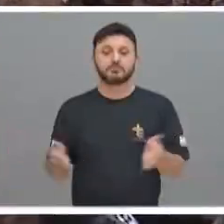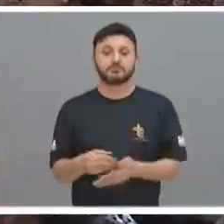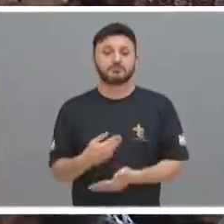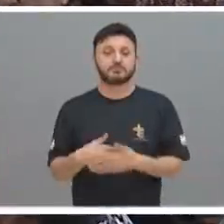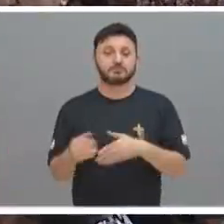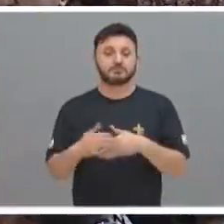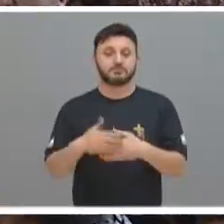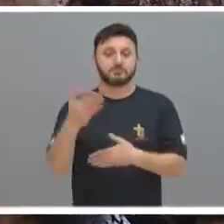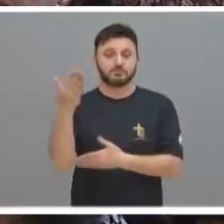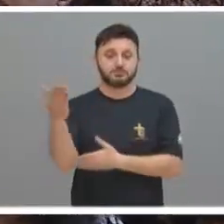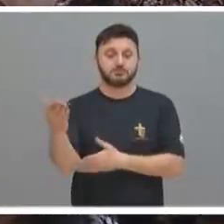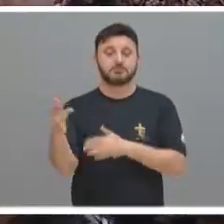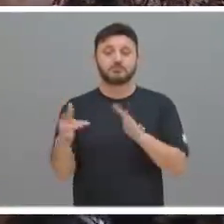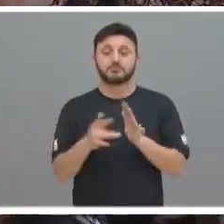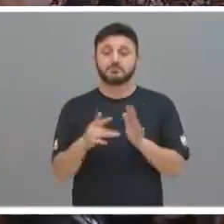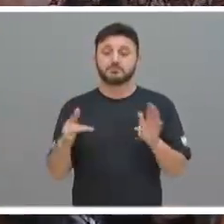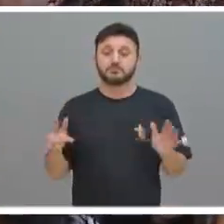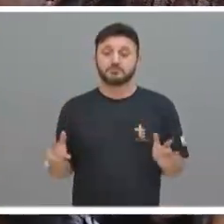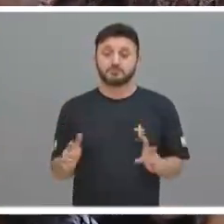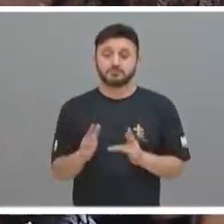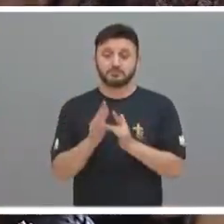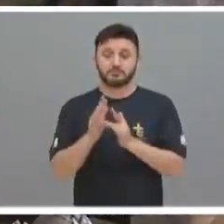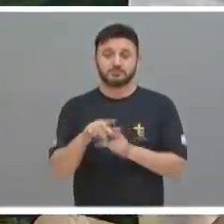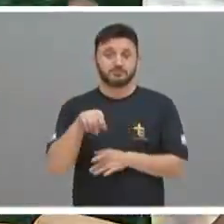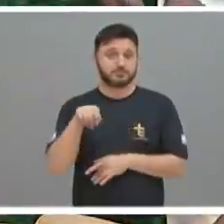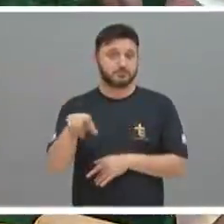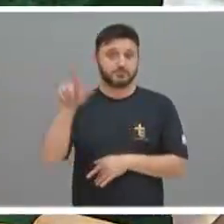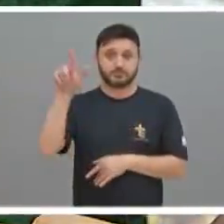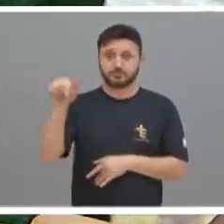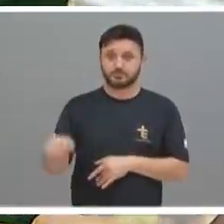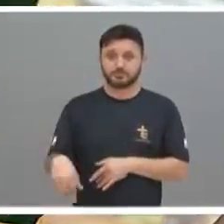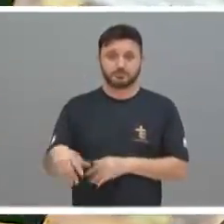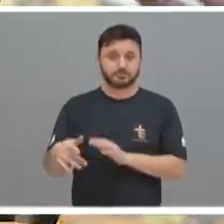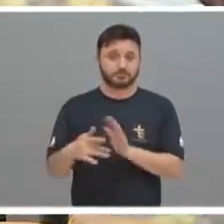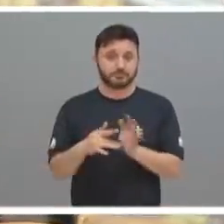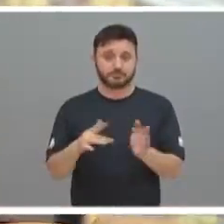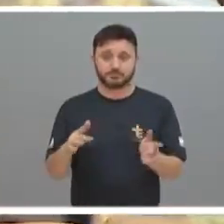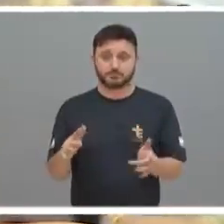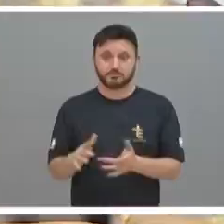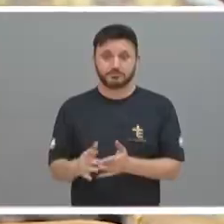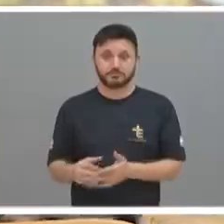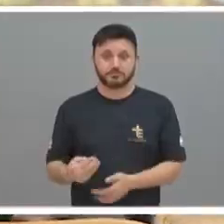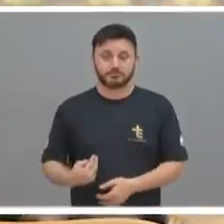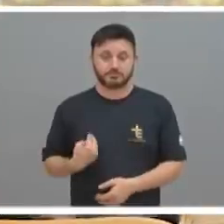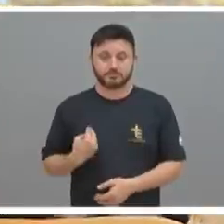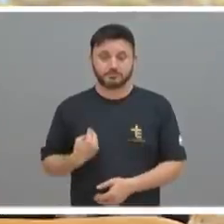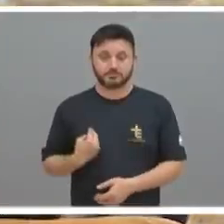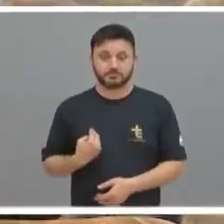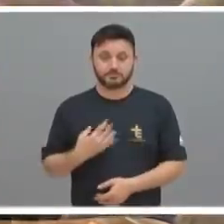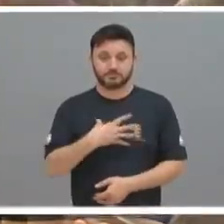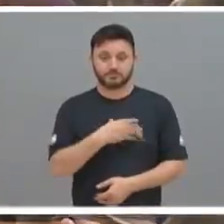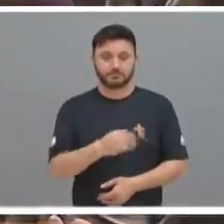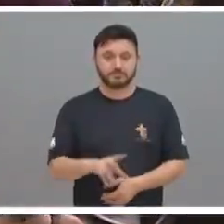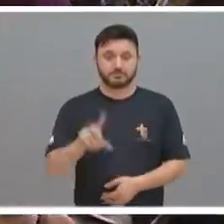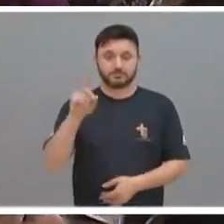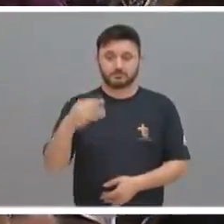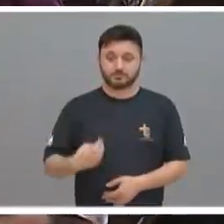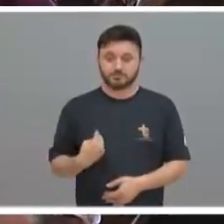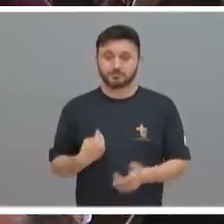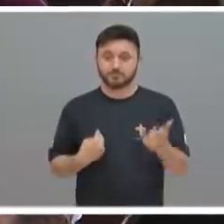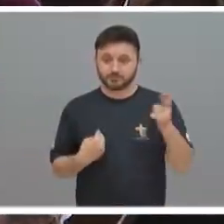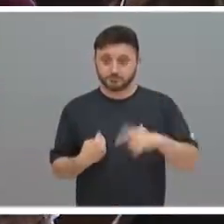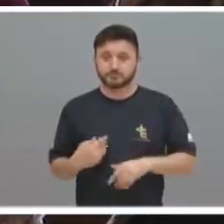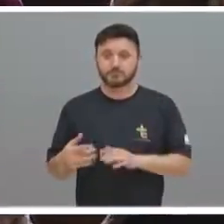mão e juntos: Jesus, tu és o Messias, o Filho do Deus vivo. Mais uma